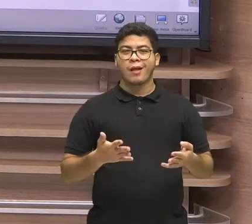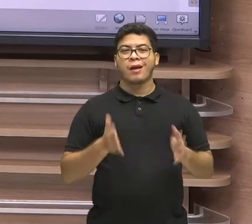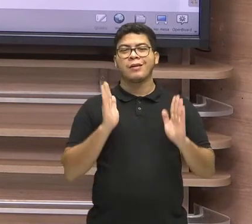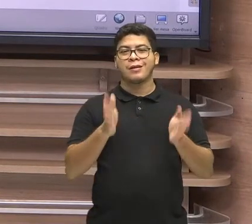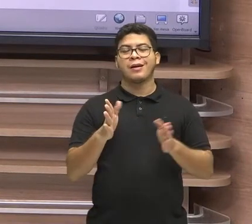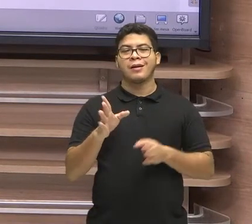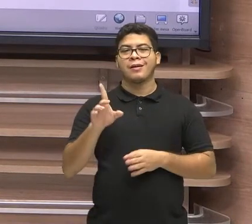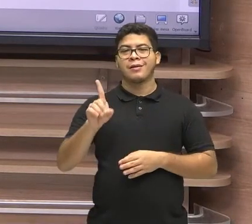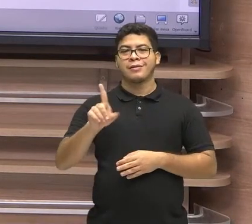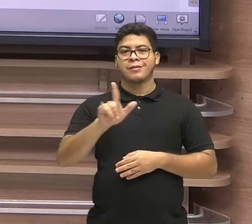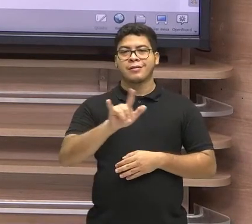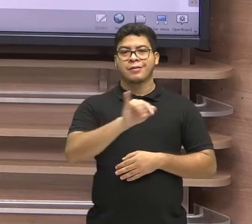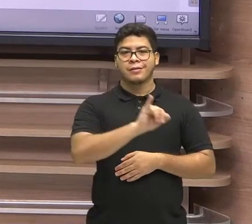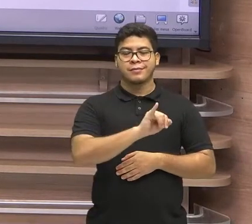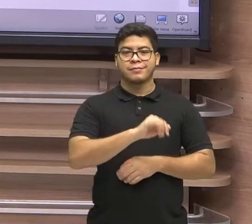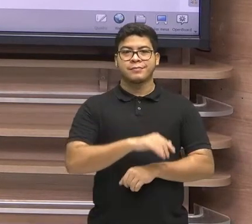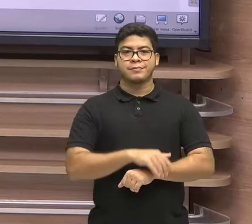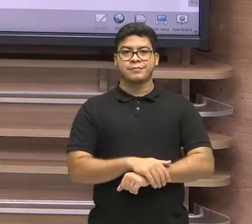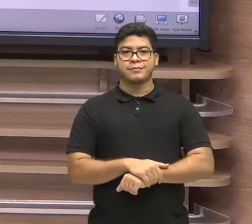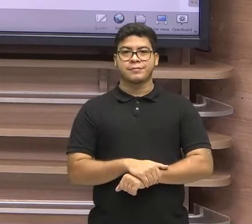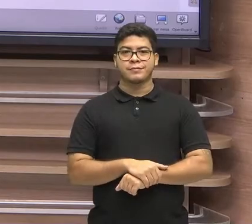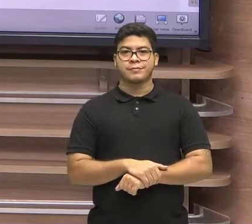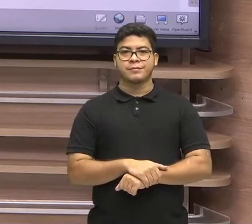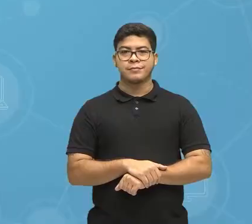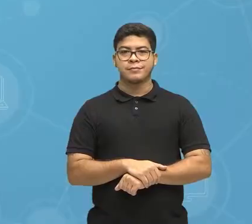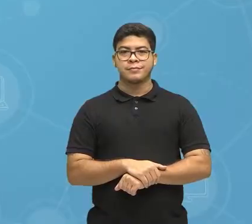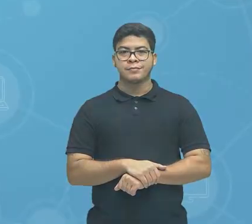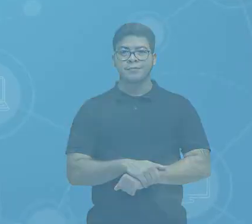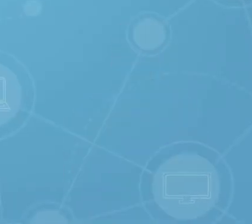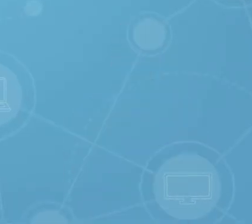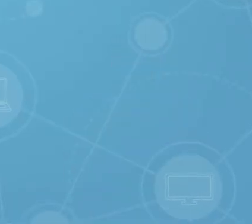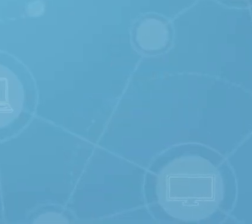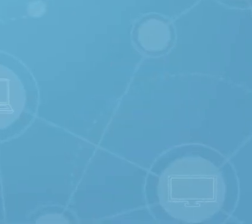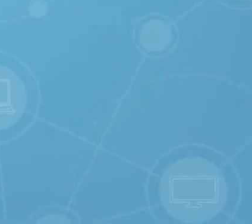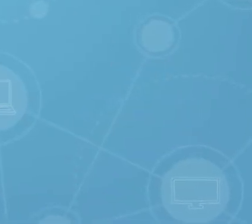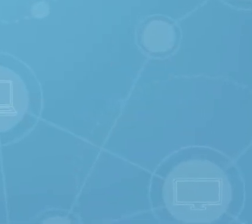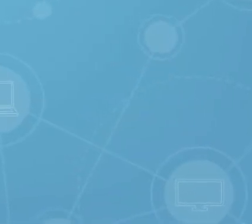vamos agora à nossa dinâmica local interativa.